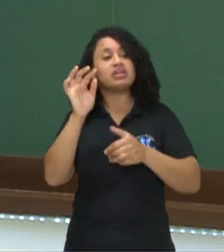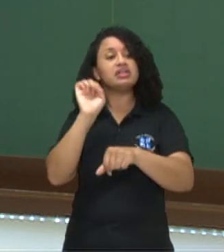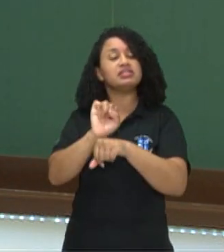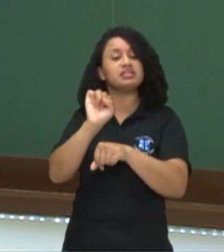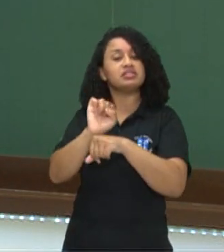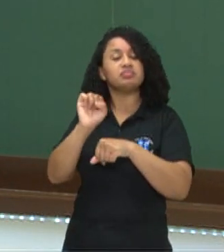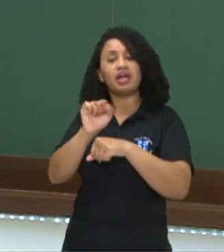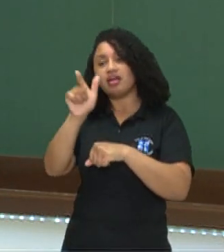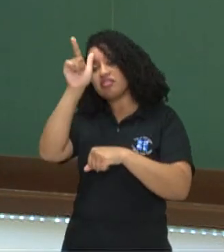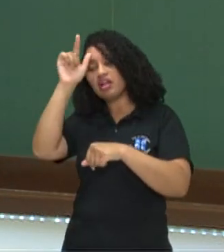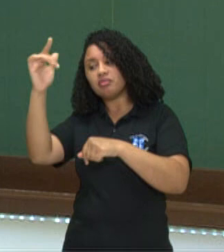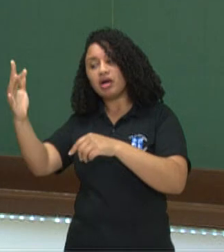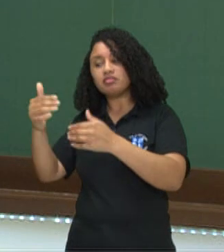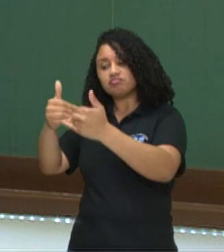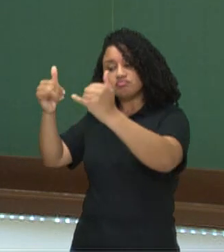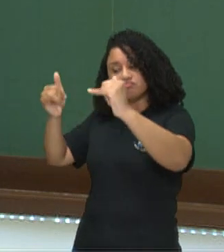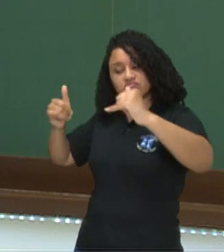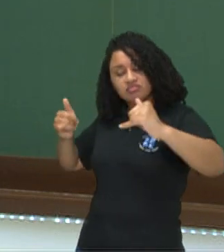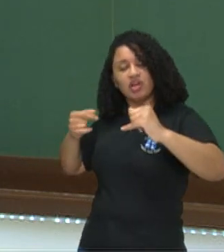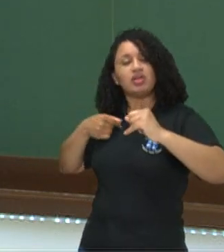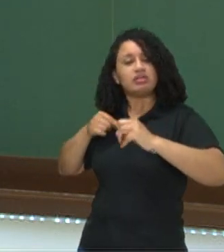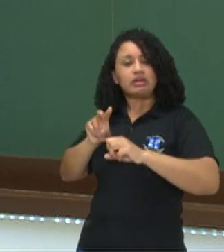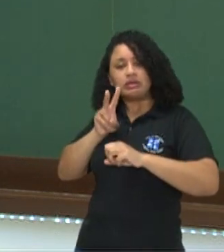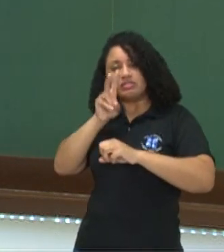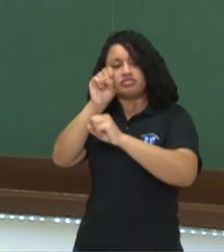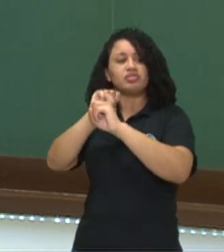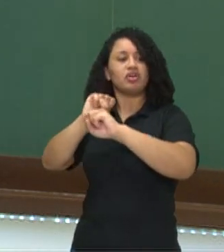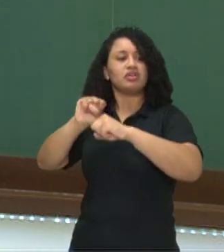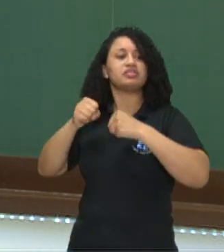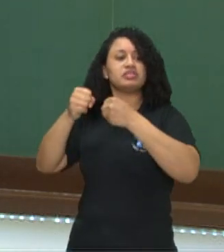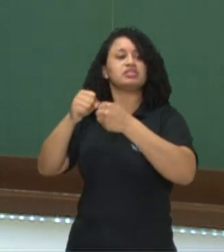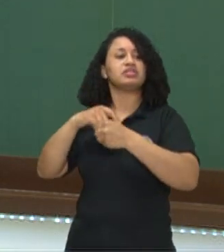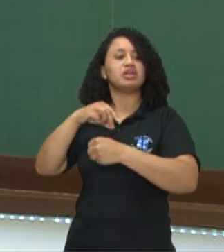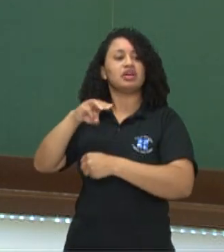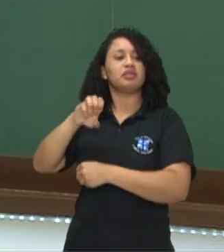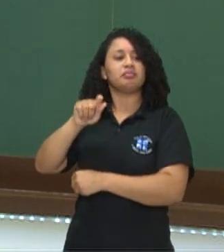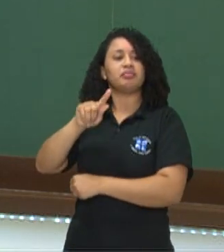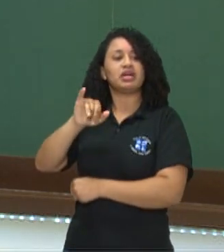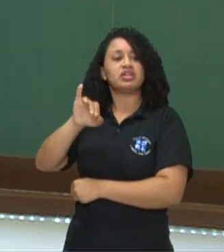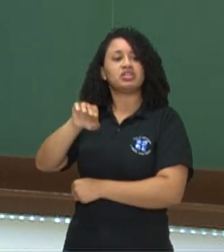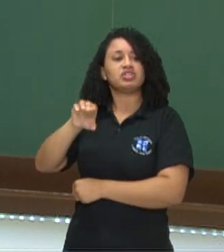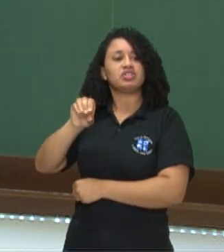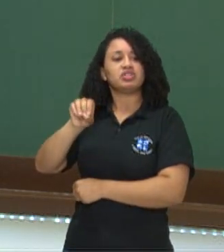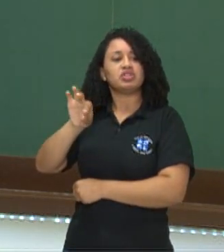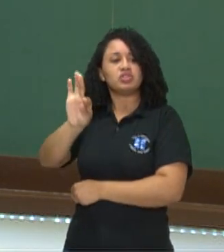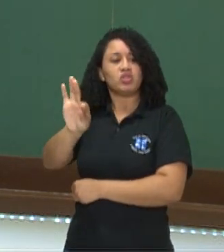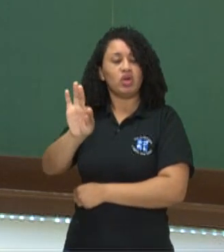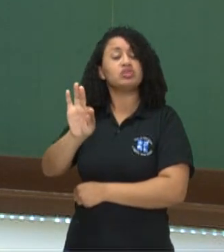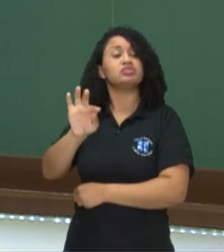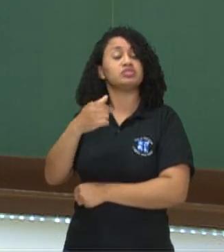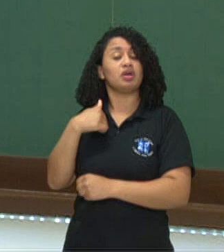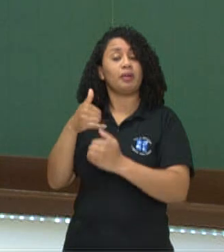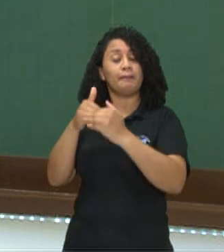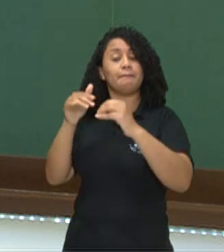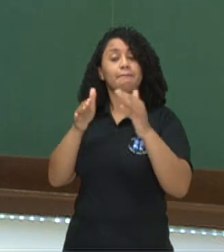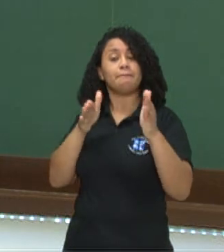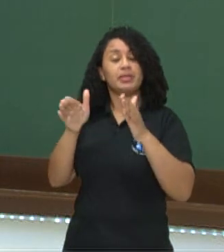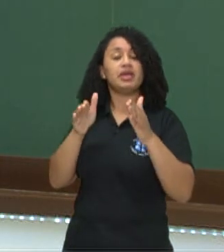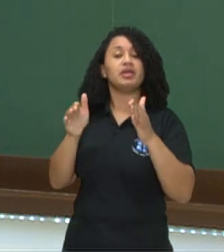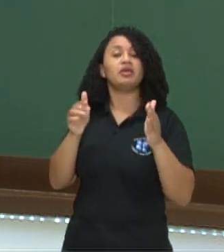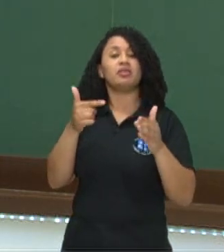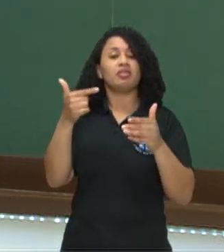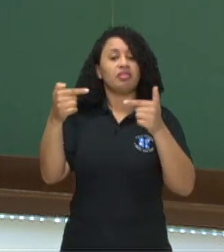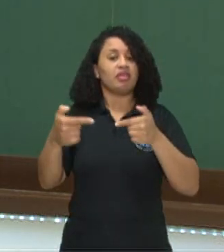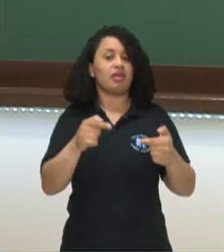e fortificou a sua divisa, chamada linha Maginot, durante esse período da chamada Guerra de